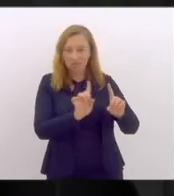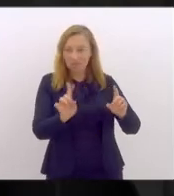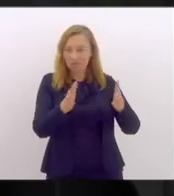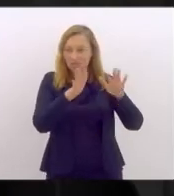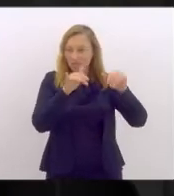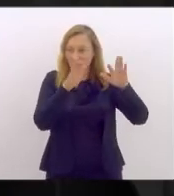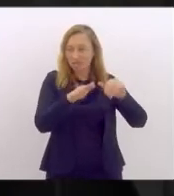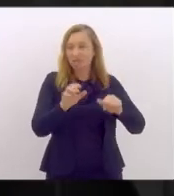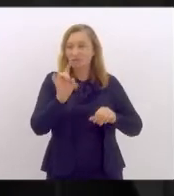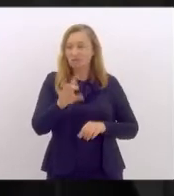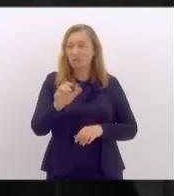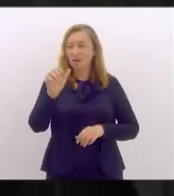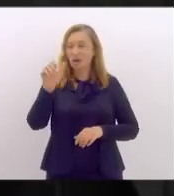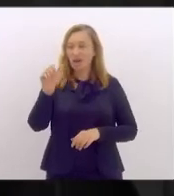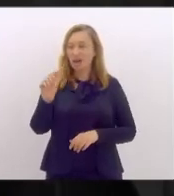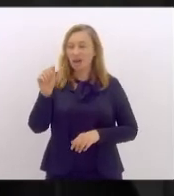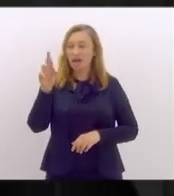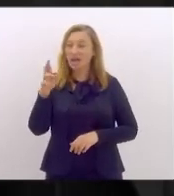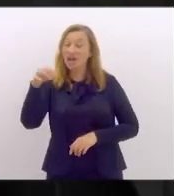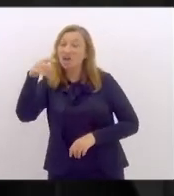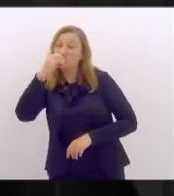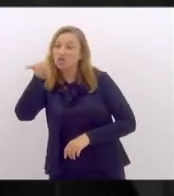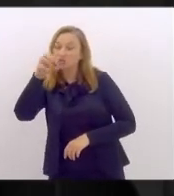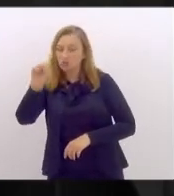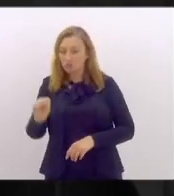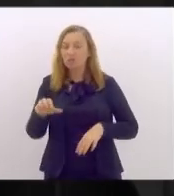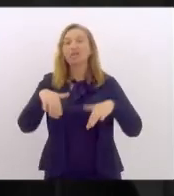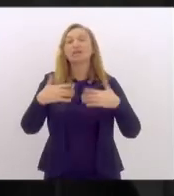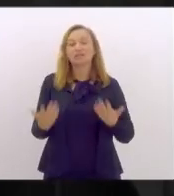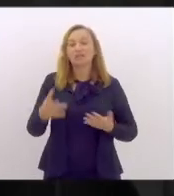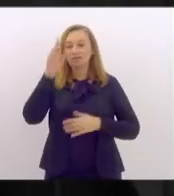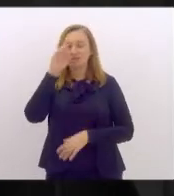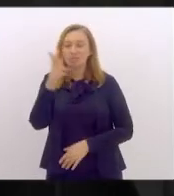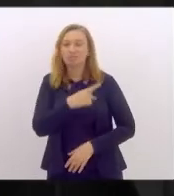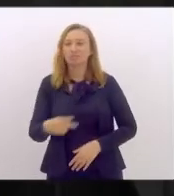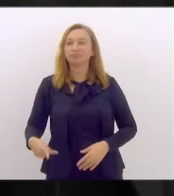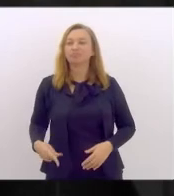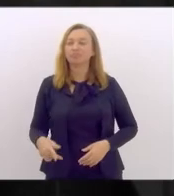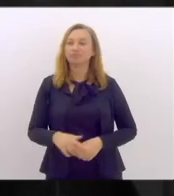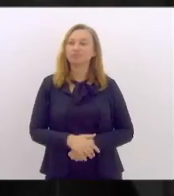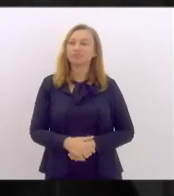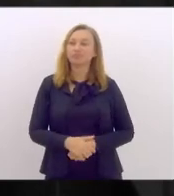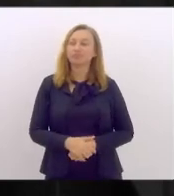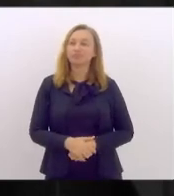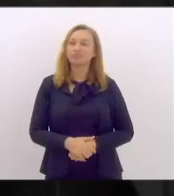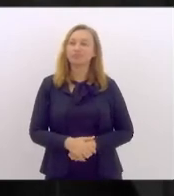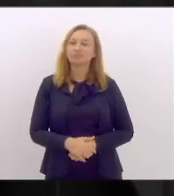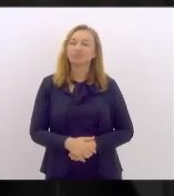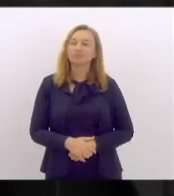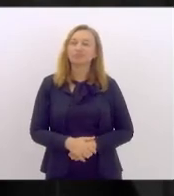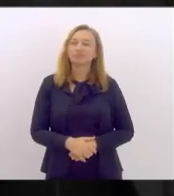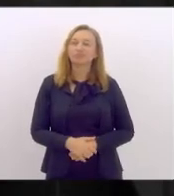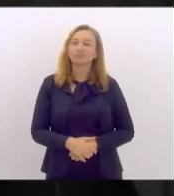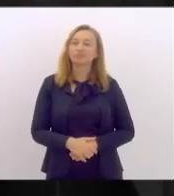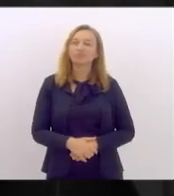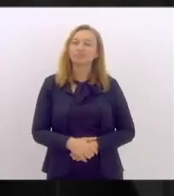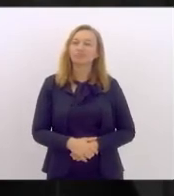os arcanjos dito isso senhor presidente vamos aqui